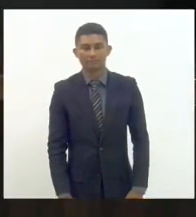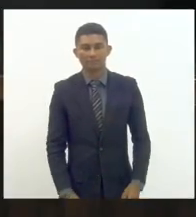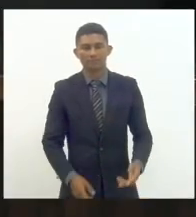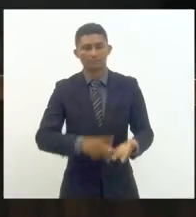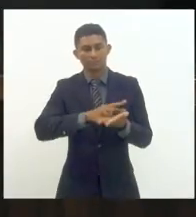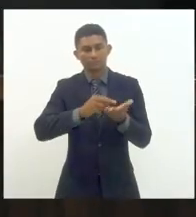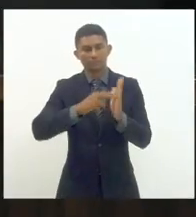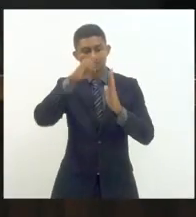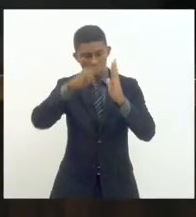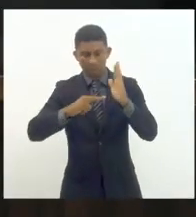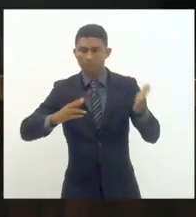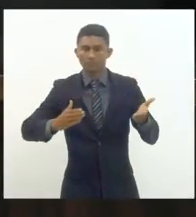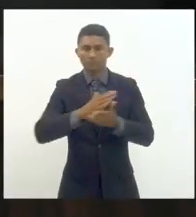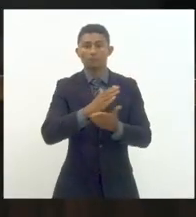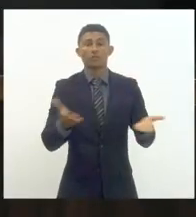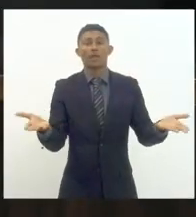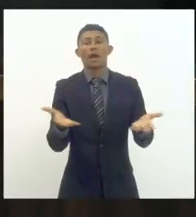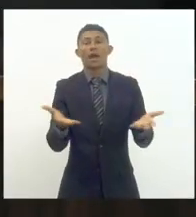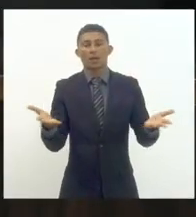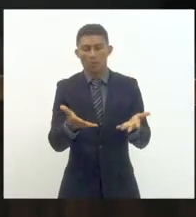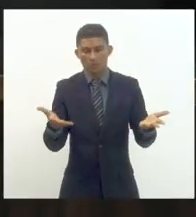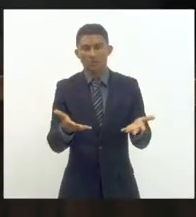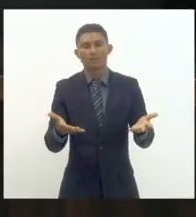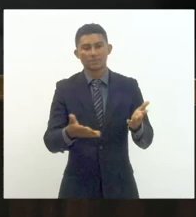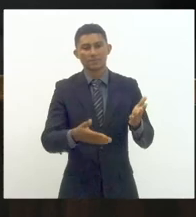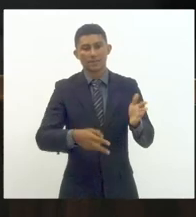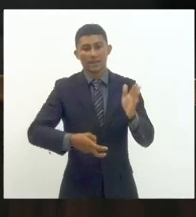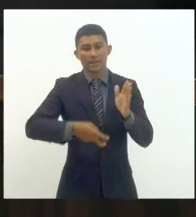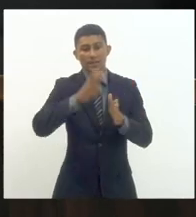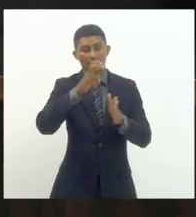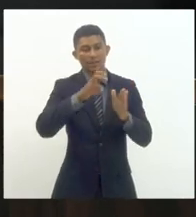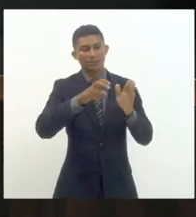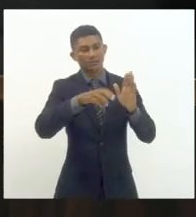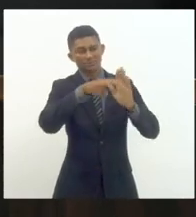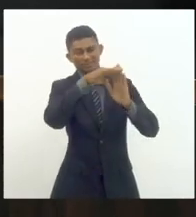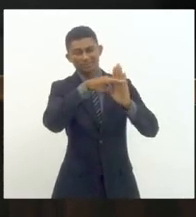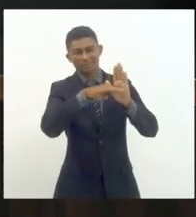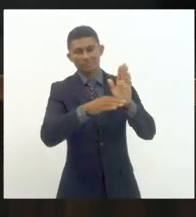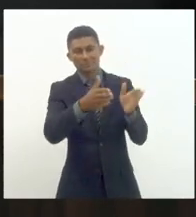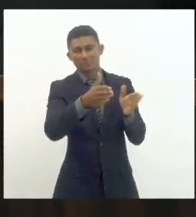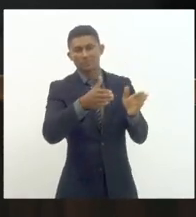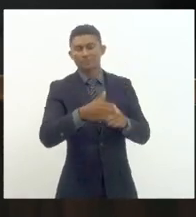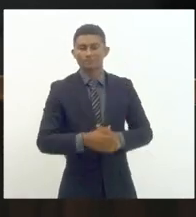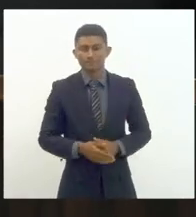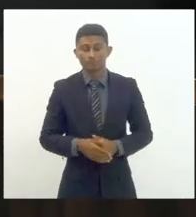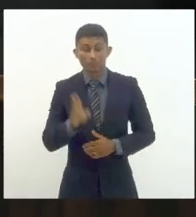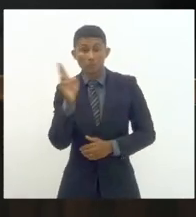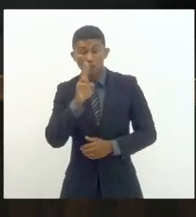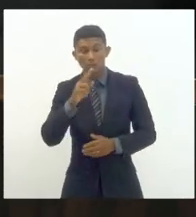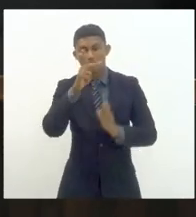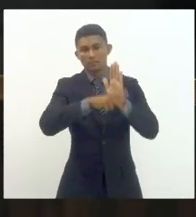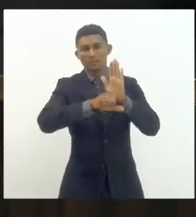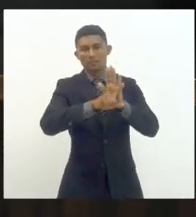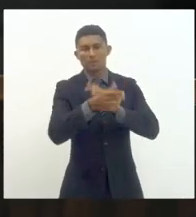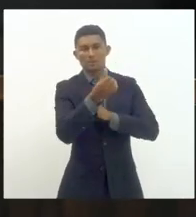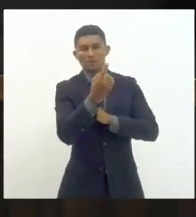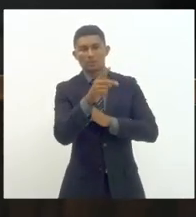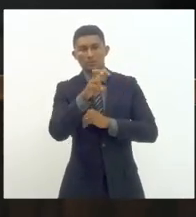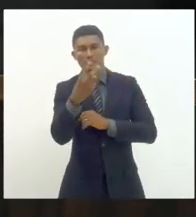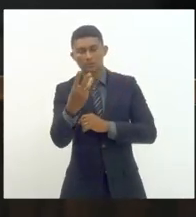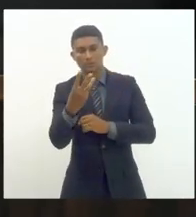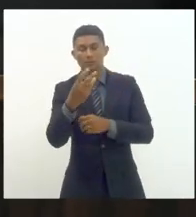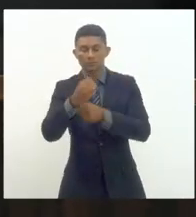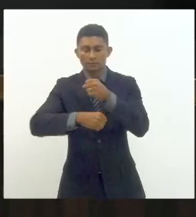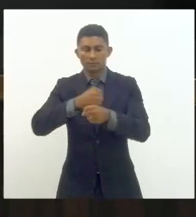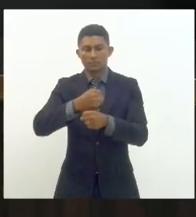Lida e aprovada a ata, passa-se a ordem da quinta sessão extraordinária do dia. Em regime de urgência, em discussão única, projeto de lei 6153 de 22,